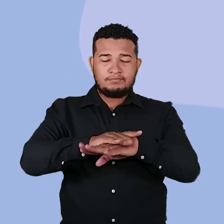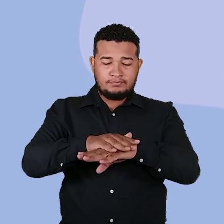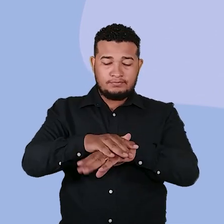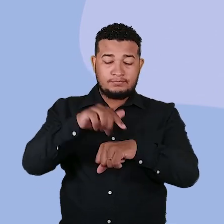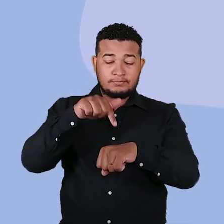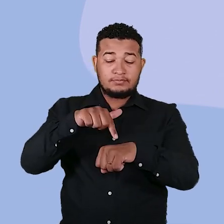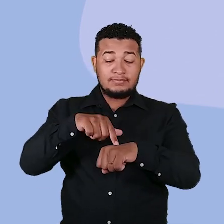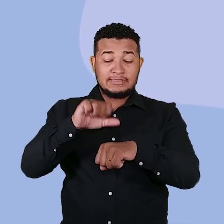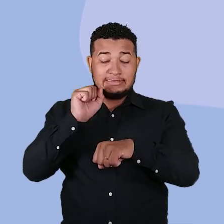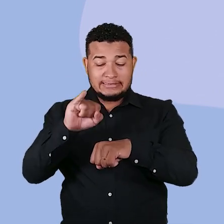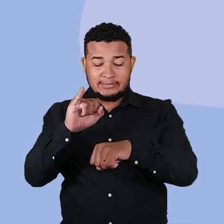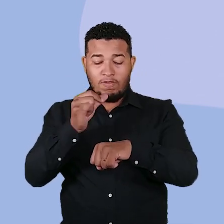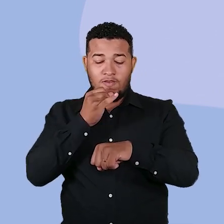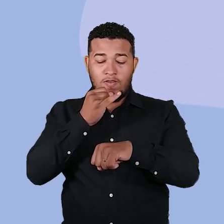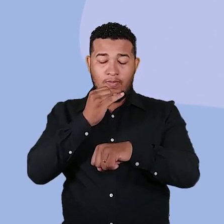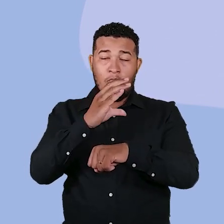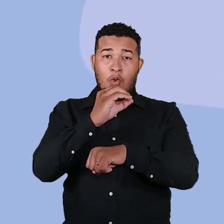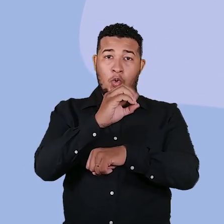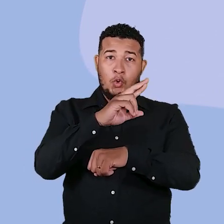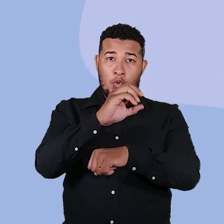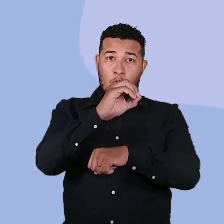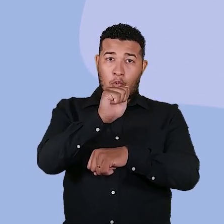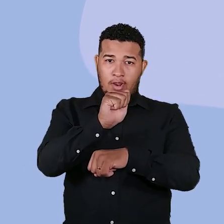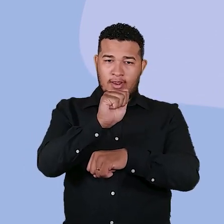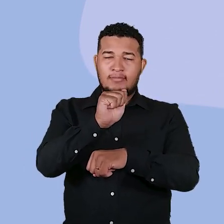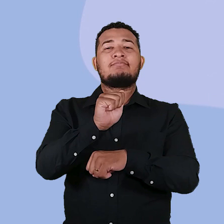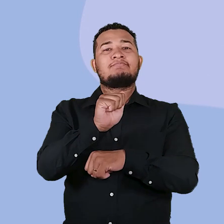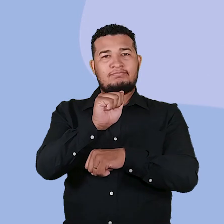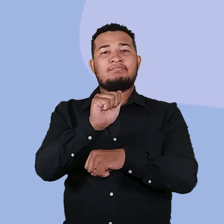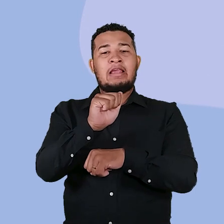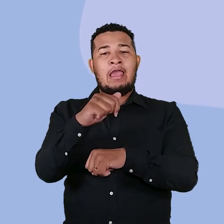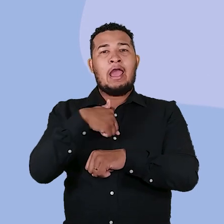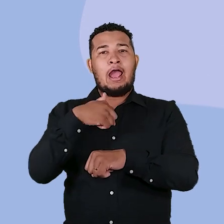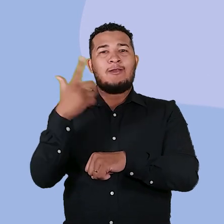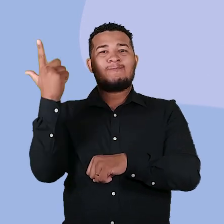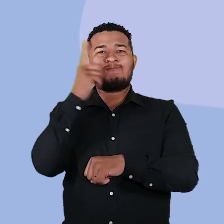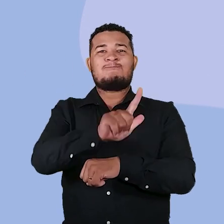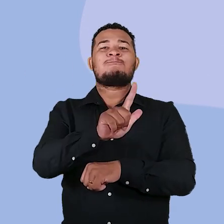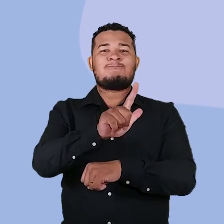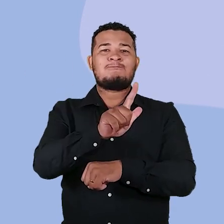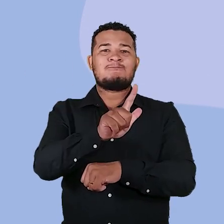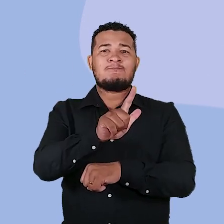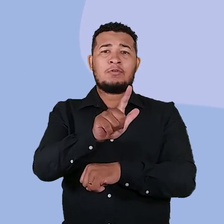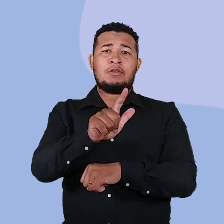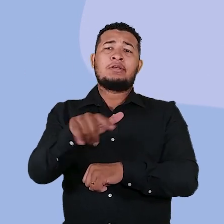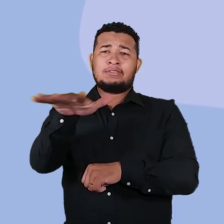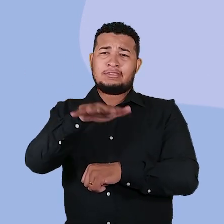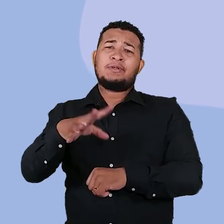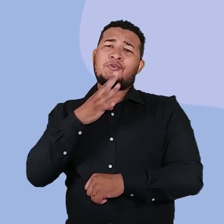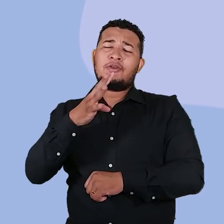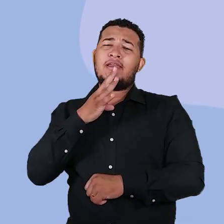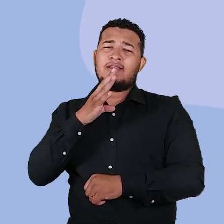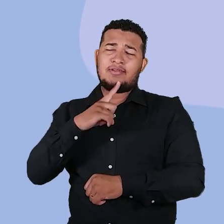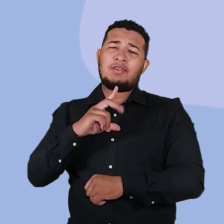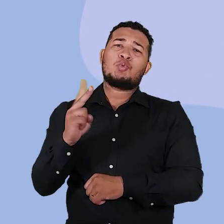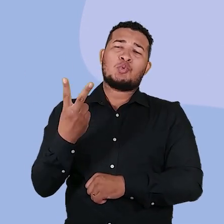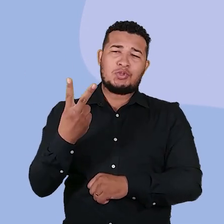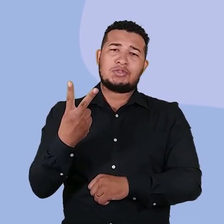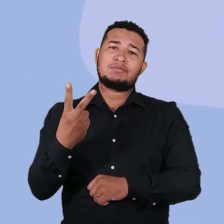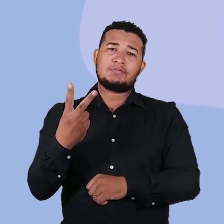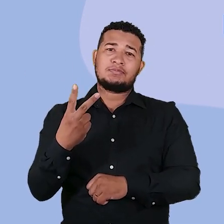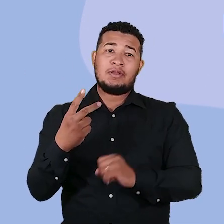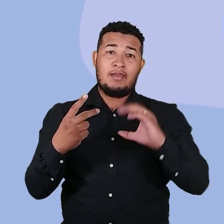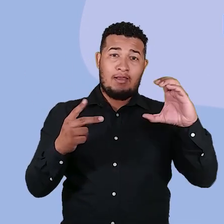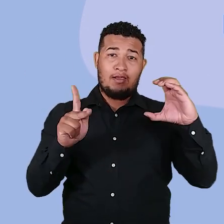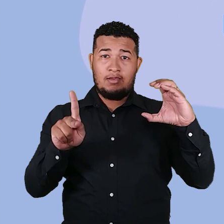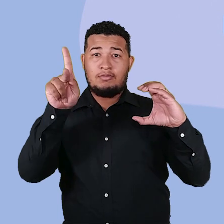moeda você ganha se cair coroa na face superior pó espaço mostrando já sabe que